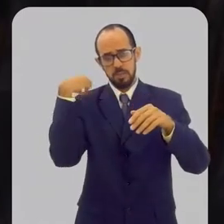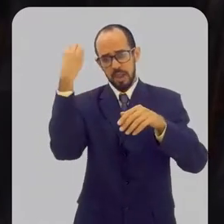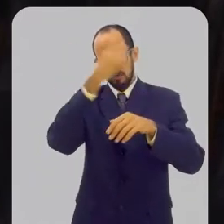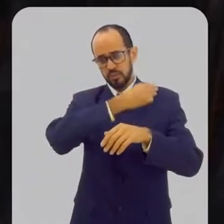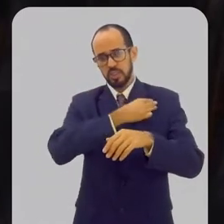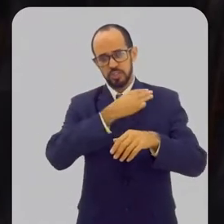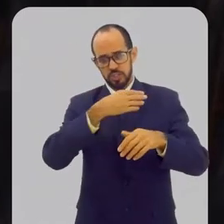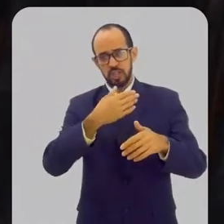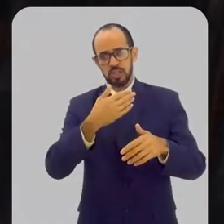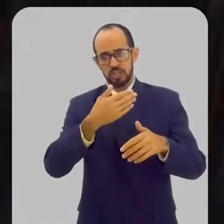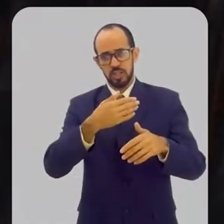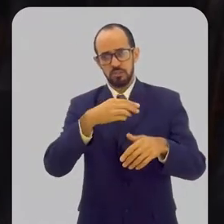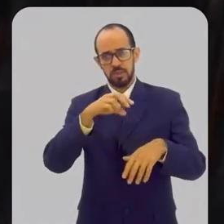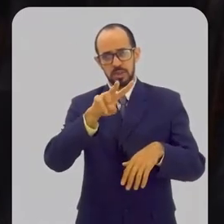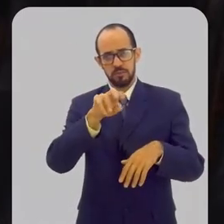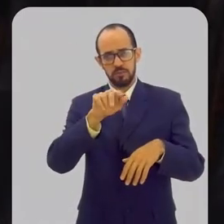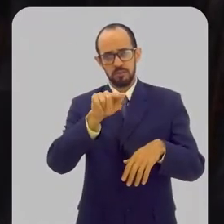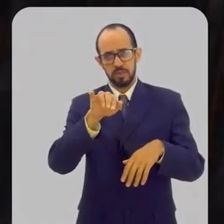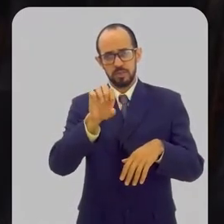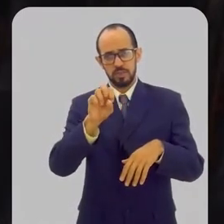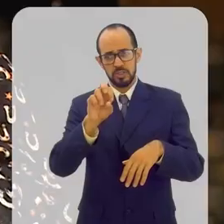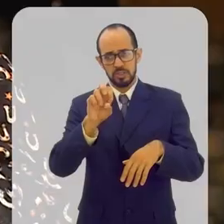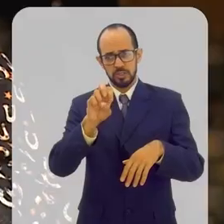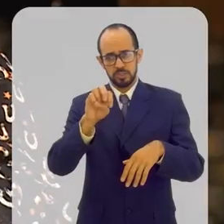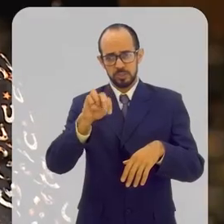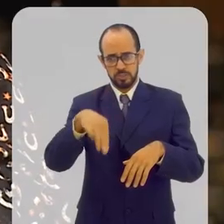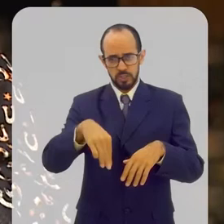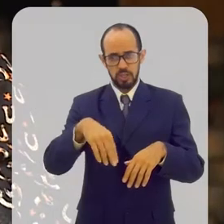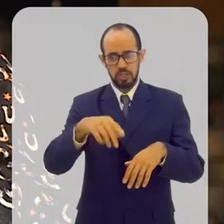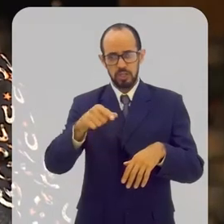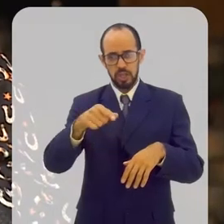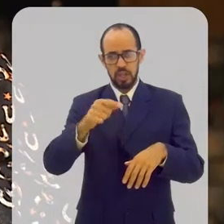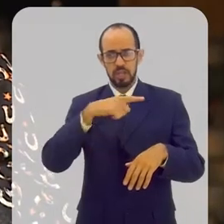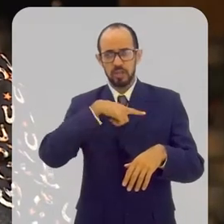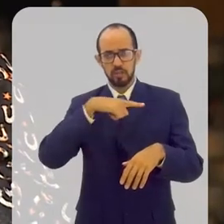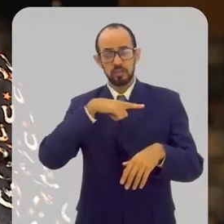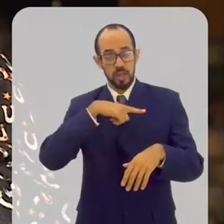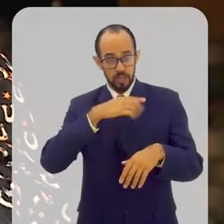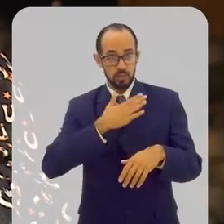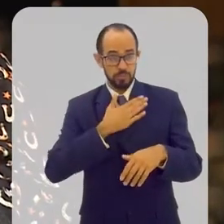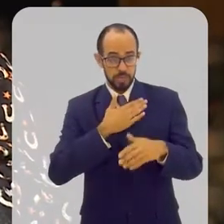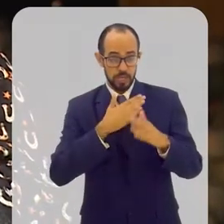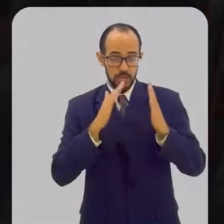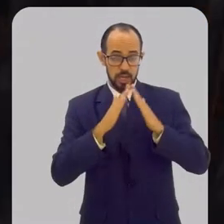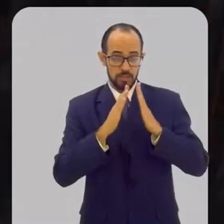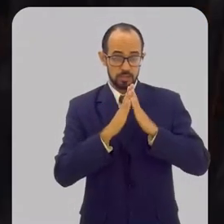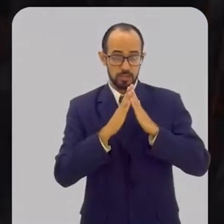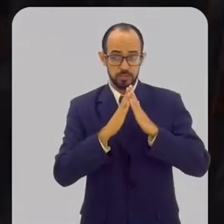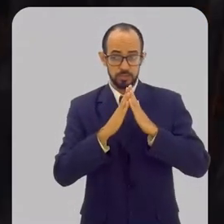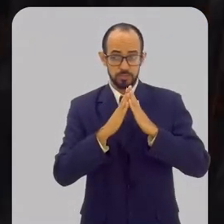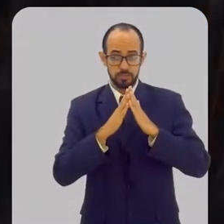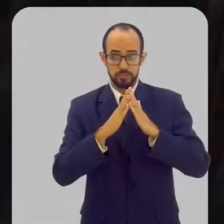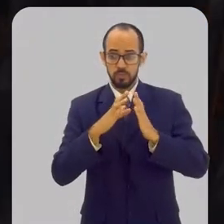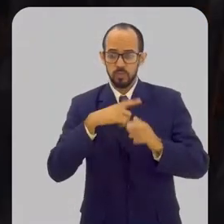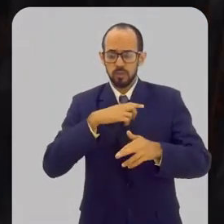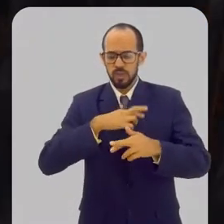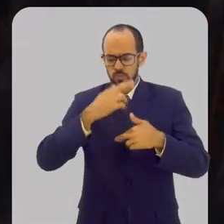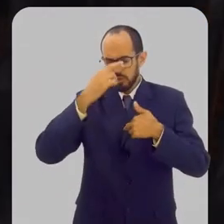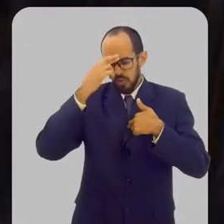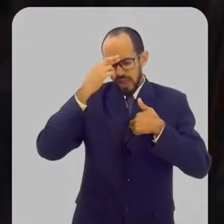pedia. Eu até ganhei essa Virgem quando terminou o trabalho, e tenho na minha casa. E, assim, eu tenho